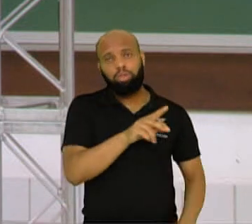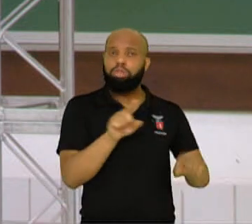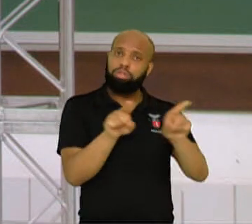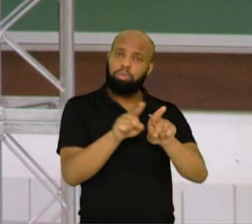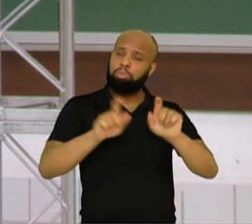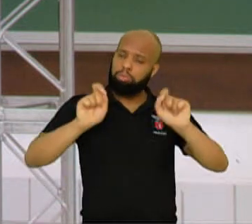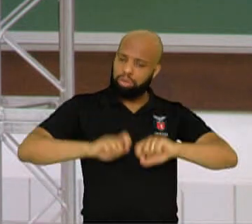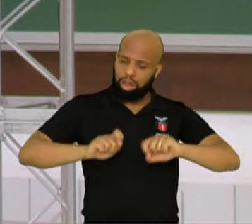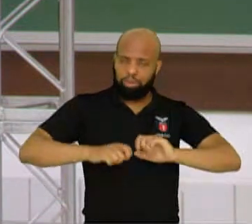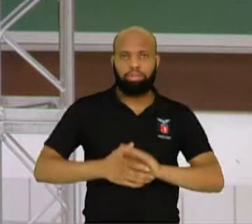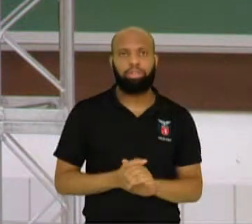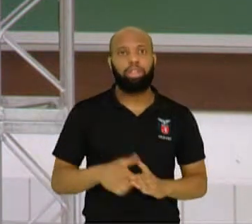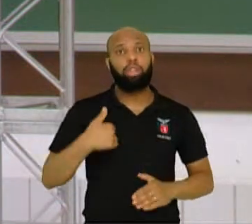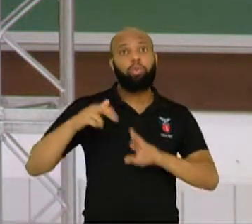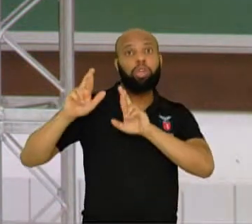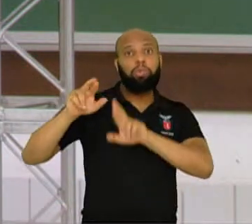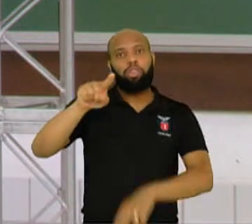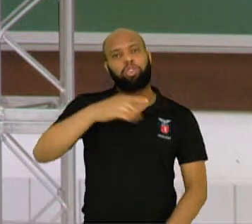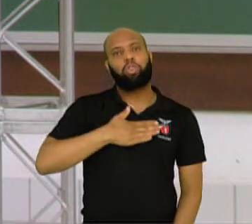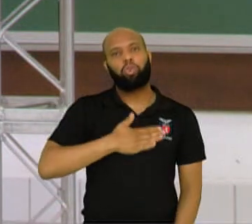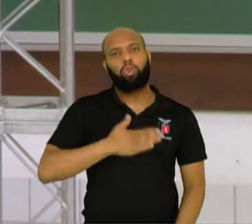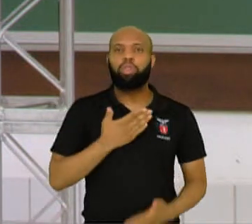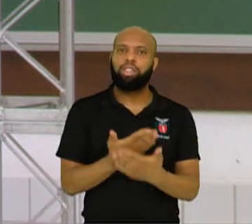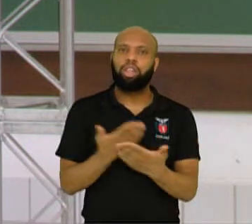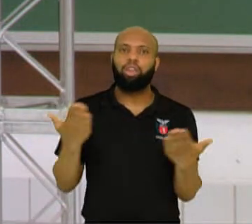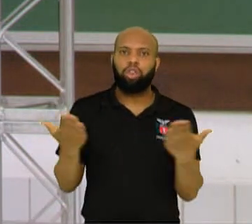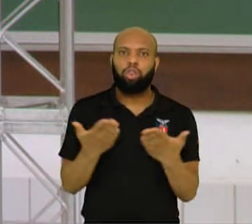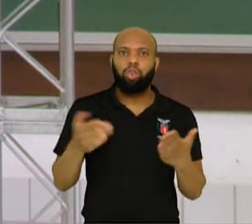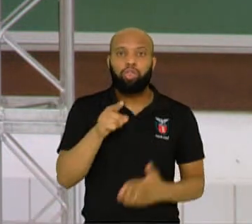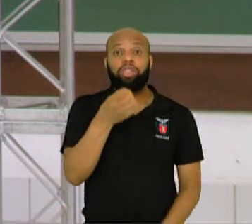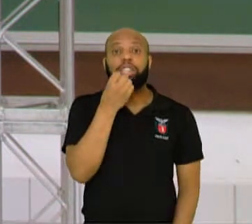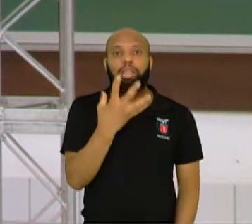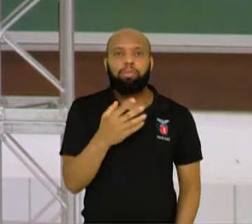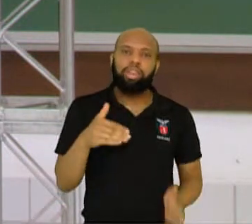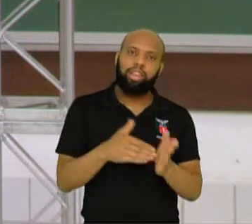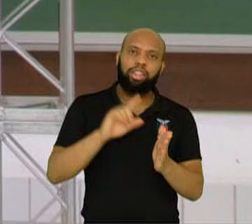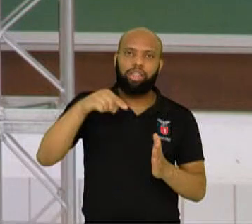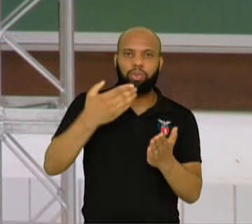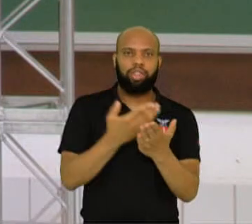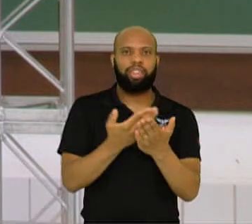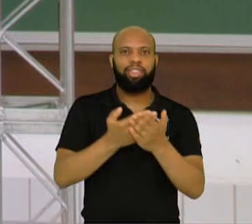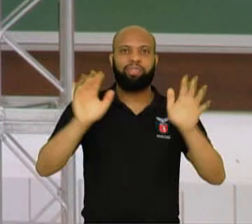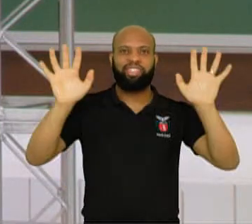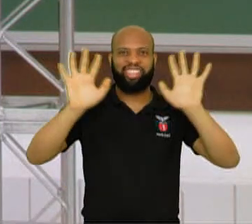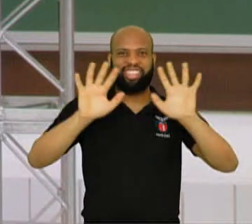ou para a sua professora. Eu espero que vocês tenham gostado da aula de hoje. Fiquem bem e até a próxima.